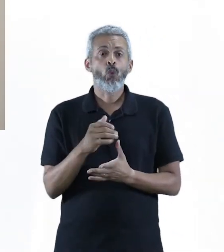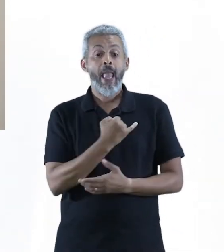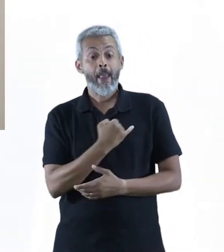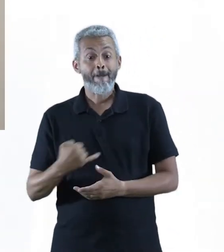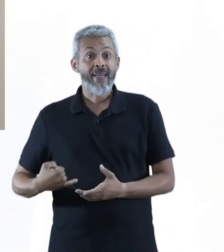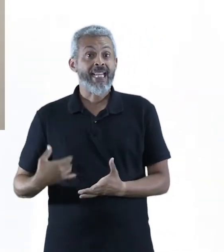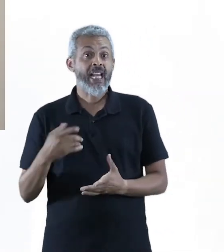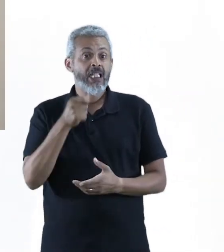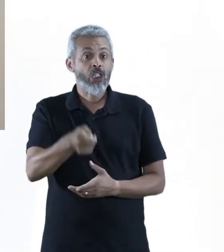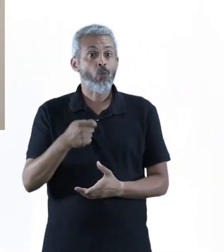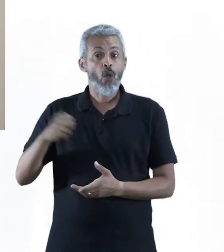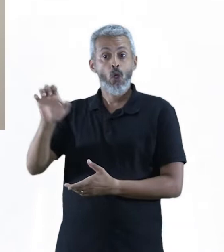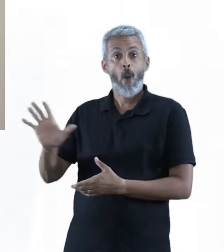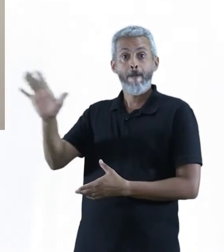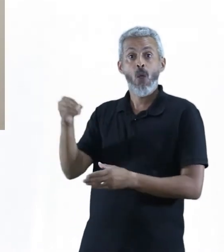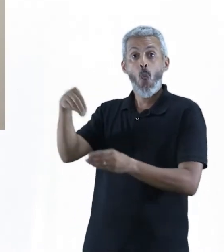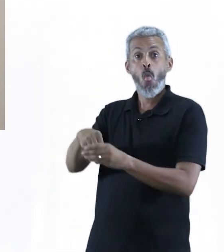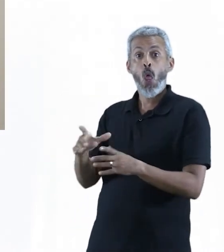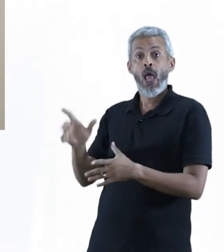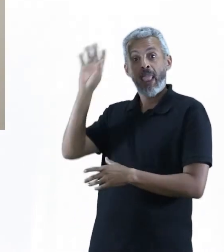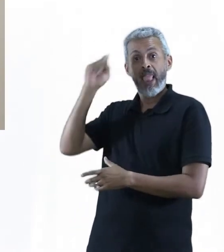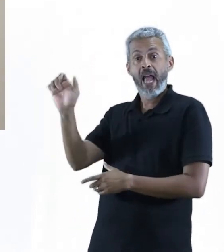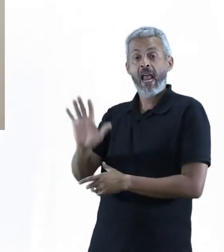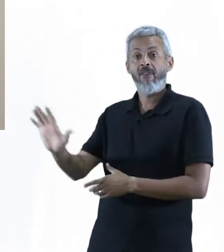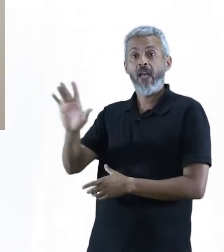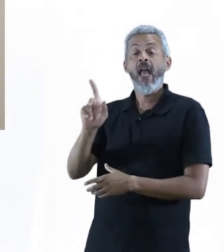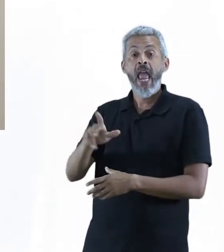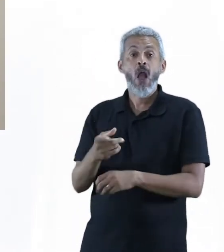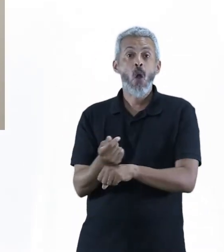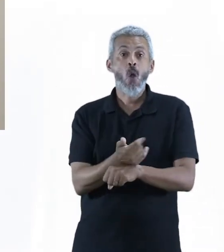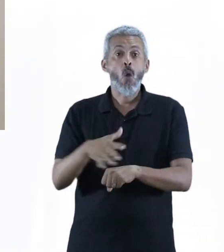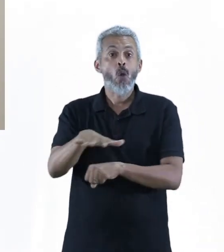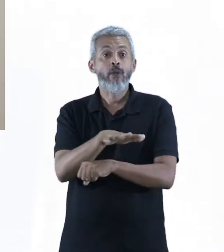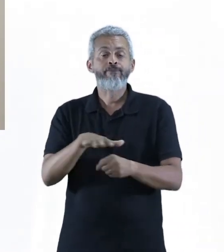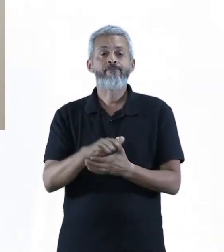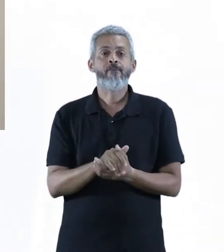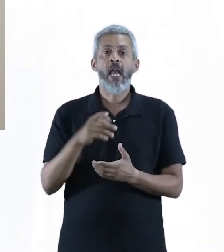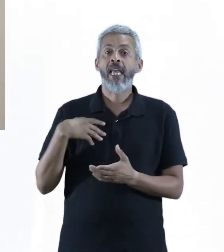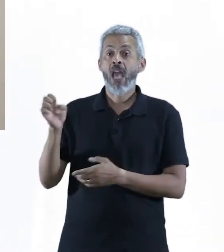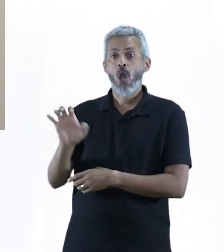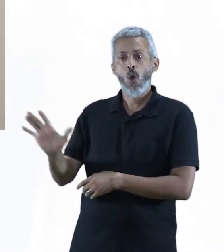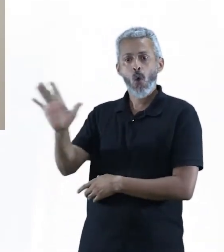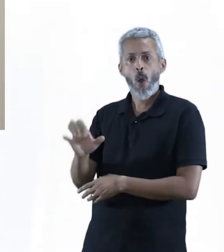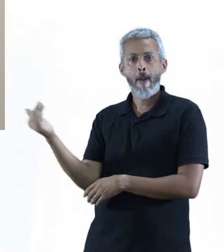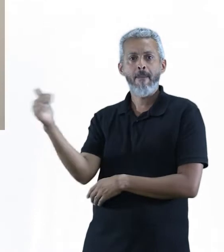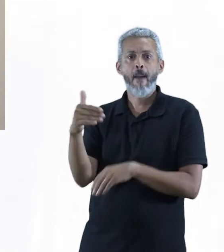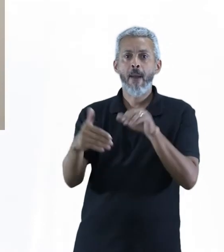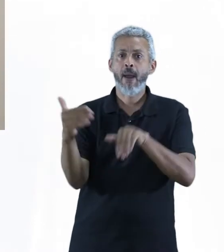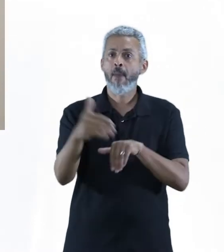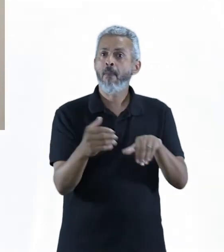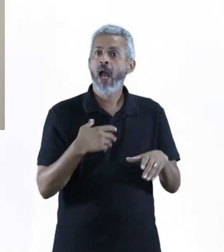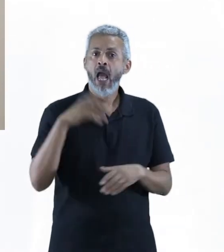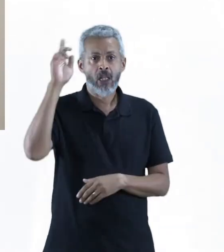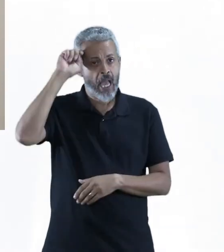do imperialismo europeu na África, ou o que a gente chama de neocolonialismo, quando as potências europeias foram